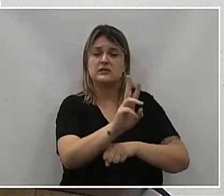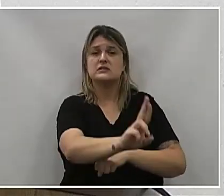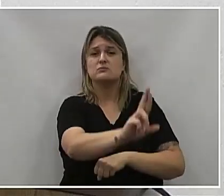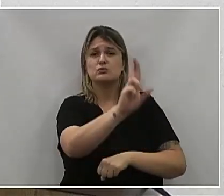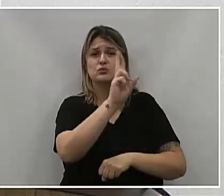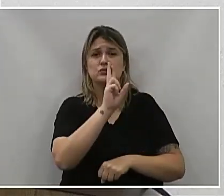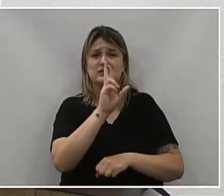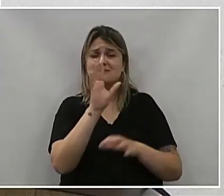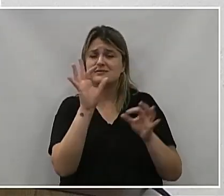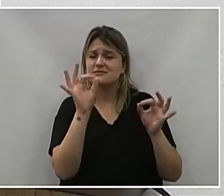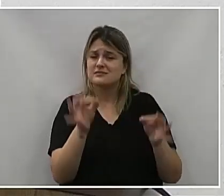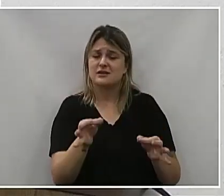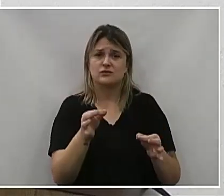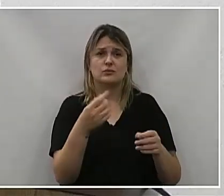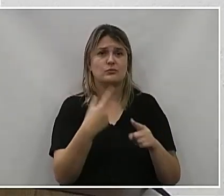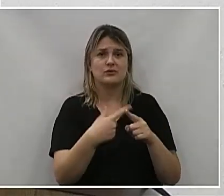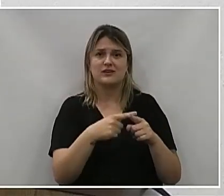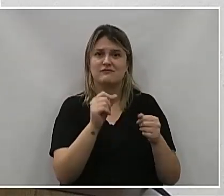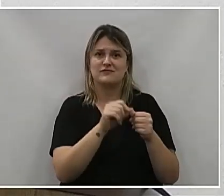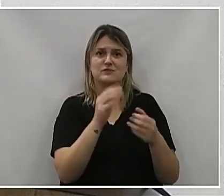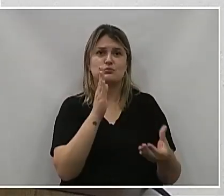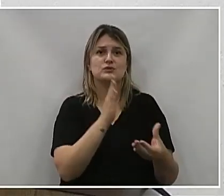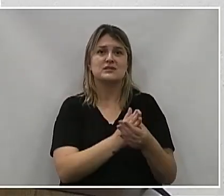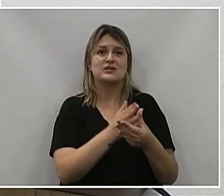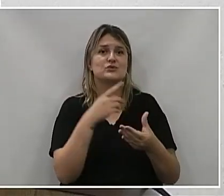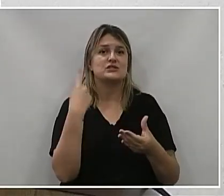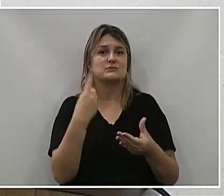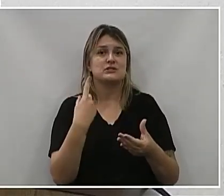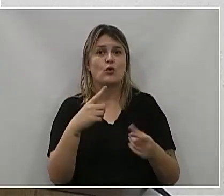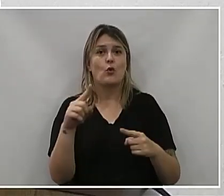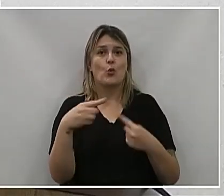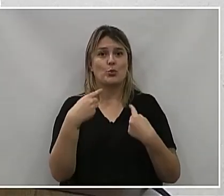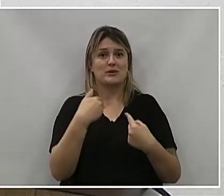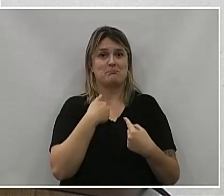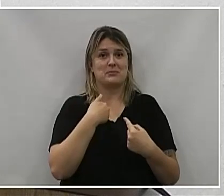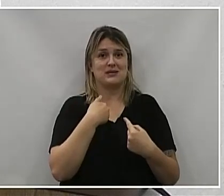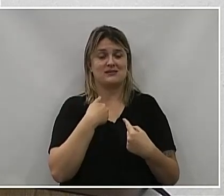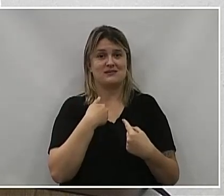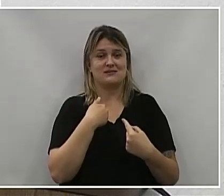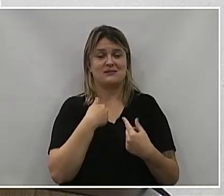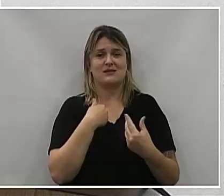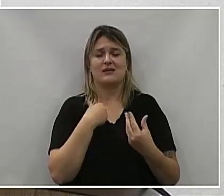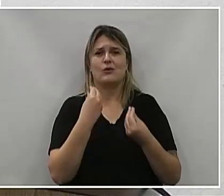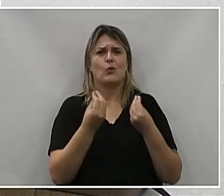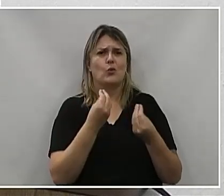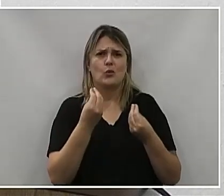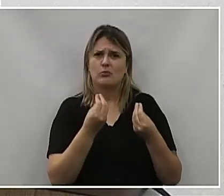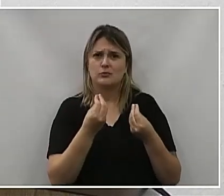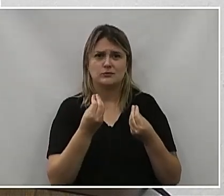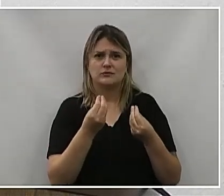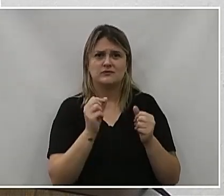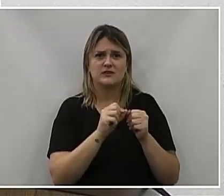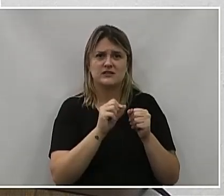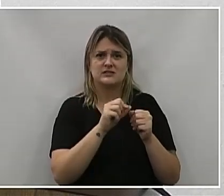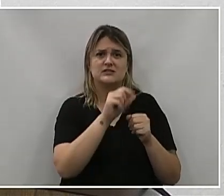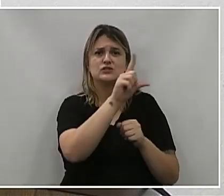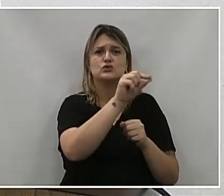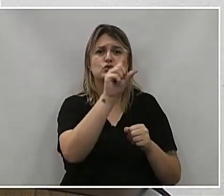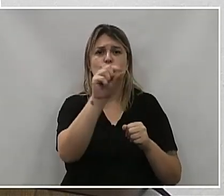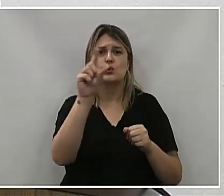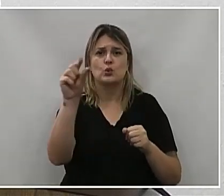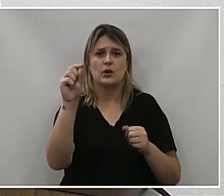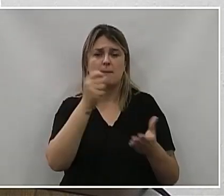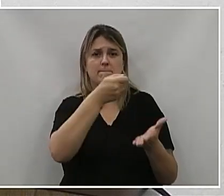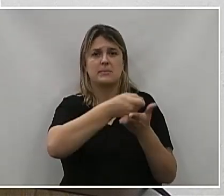maneira tão rápida como foi fazer um processo administrativo contra a minha pessoa, como que foi feito esse processo de seleção